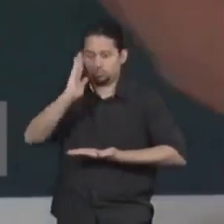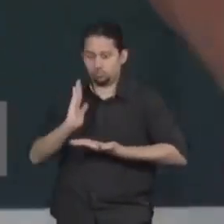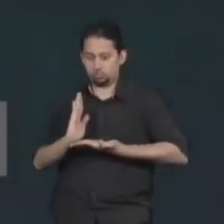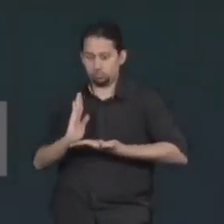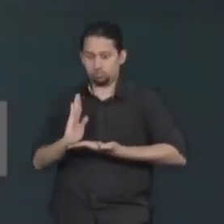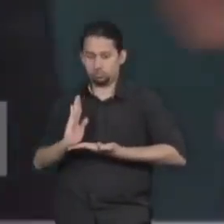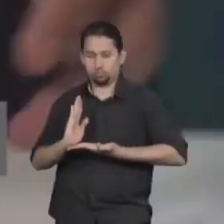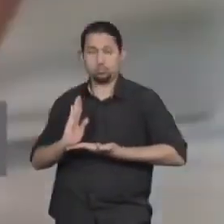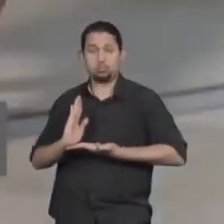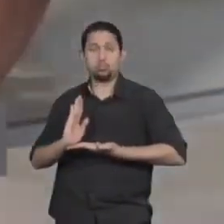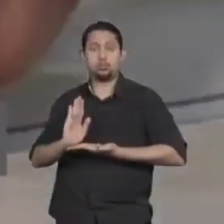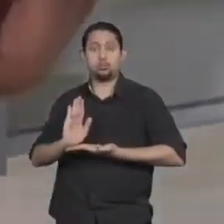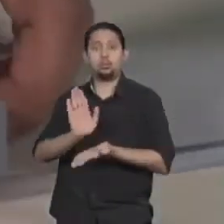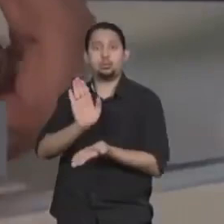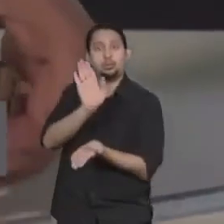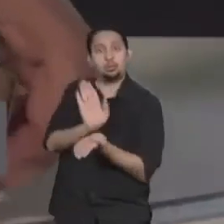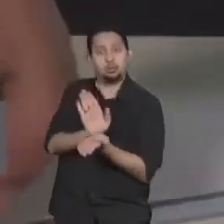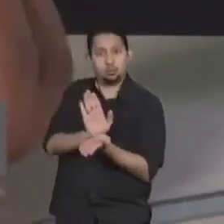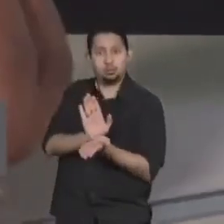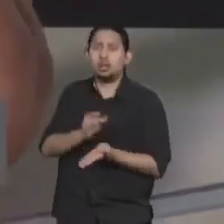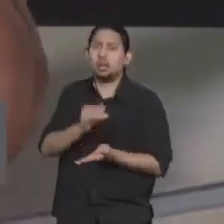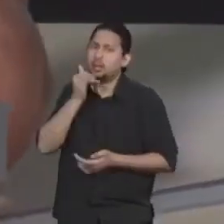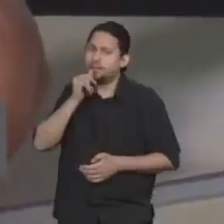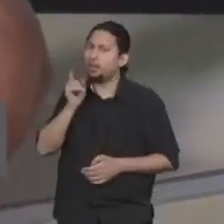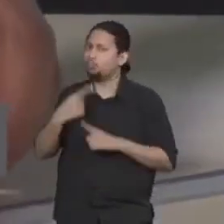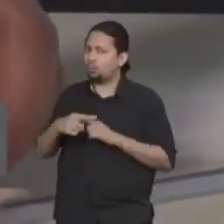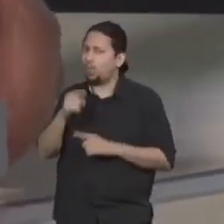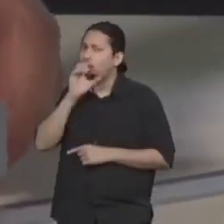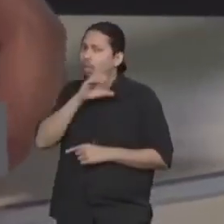Muito cuidado com a cola quente para você não se queimar.